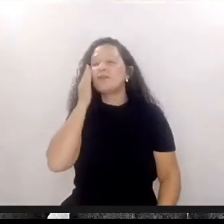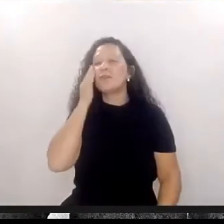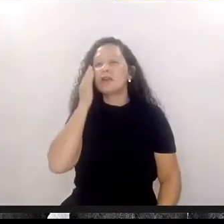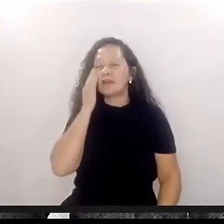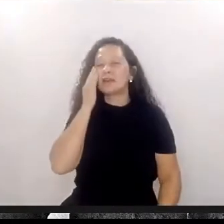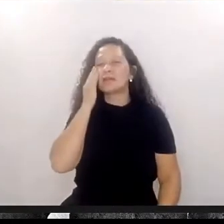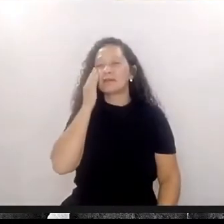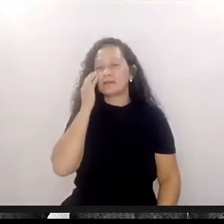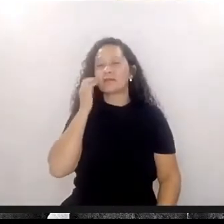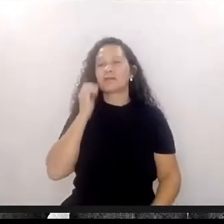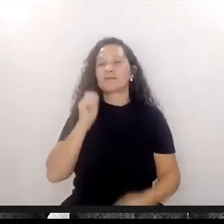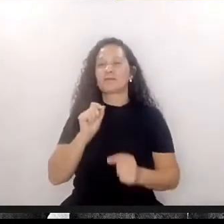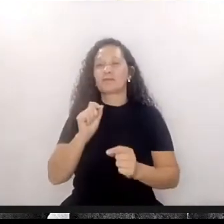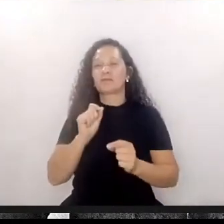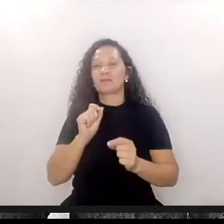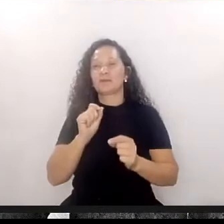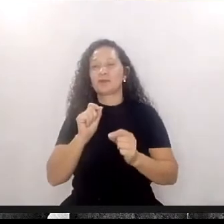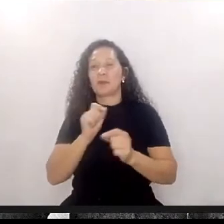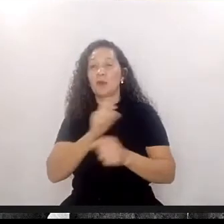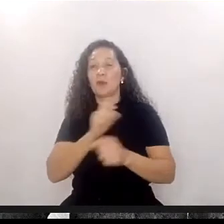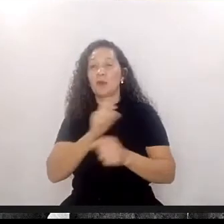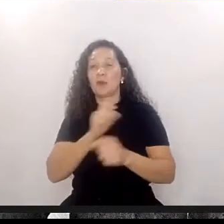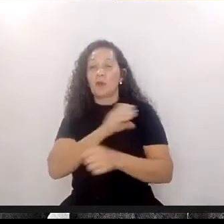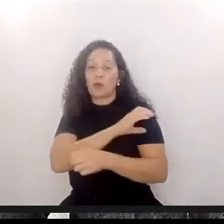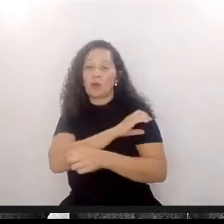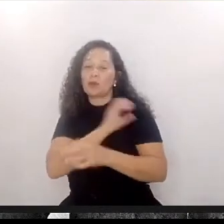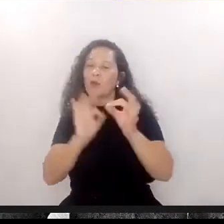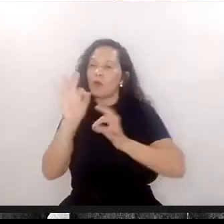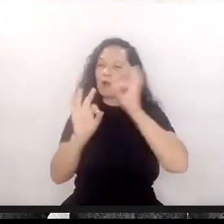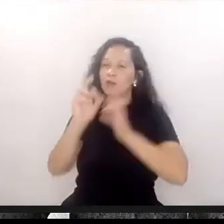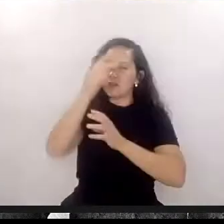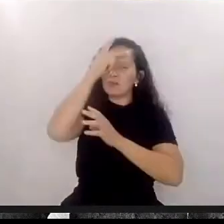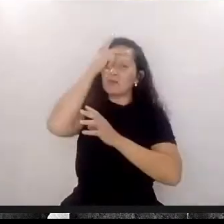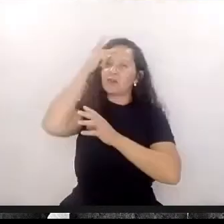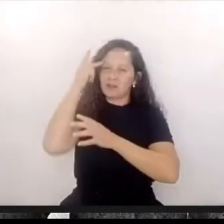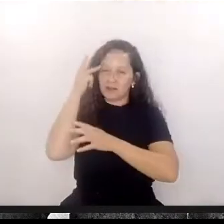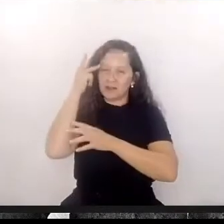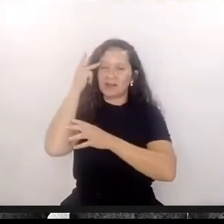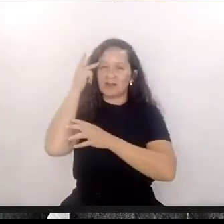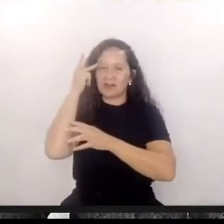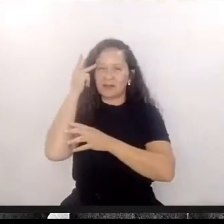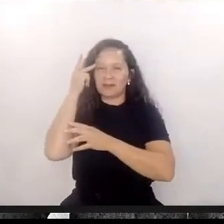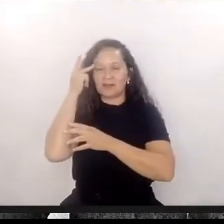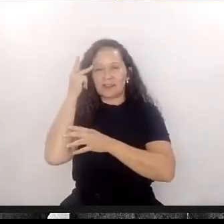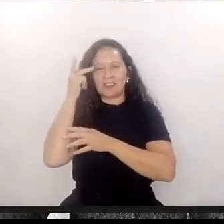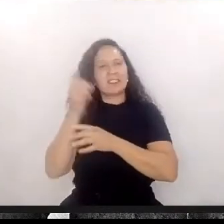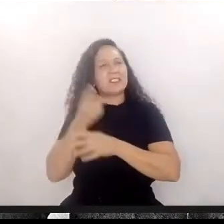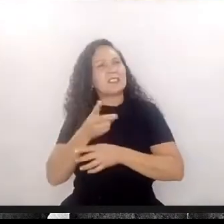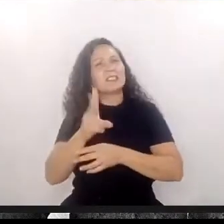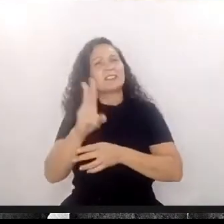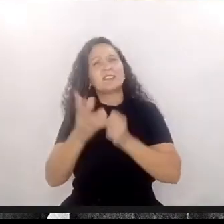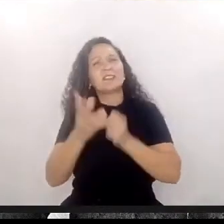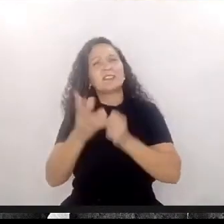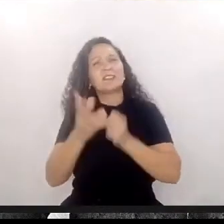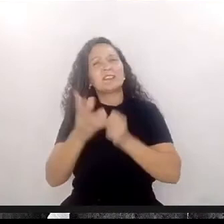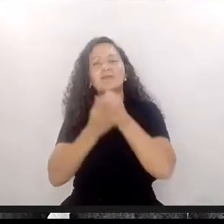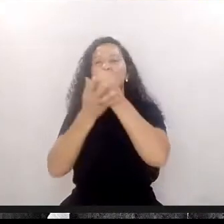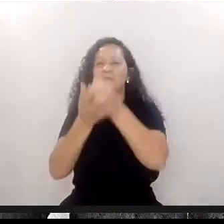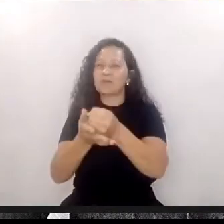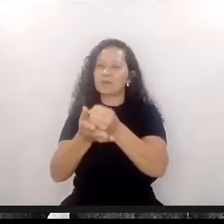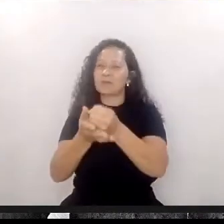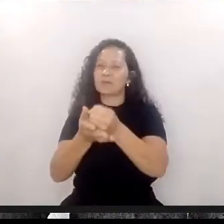coordenar um regimento de gente solista e pronta a colaborar. A todos, minha enorme